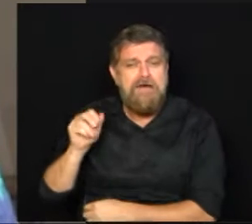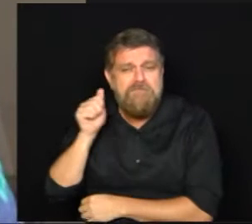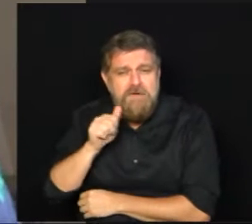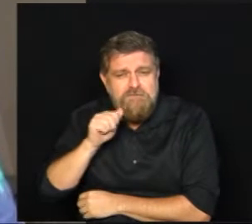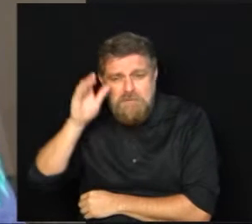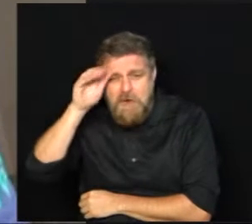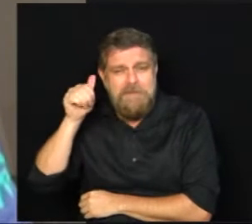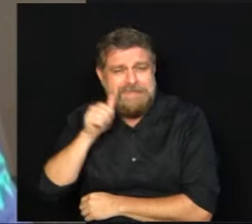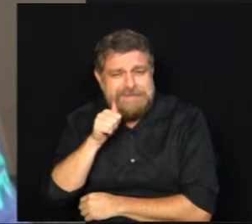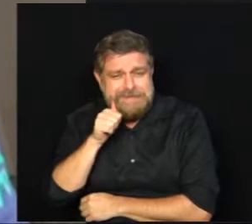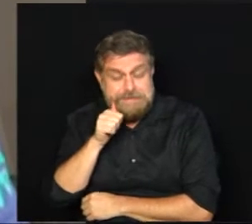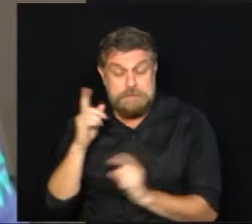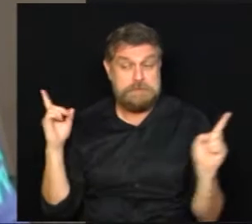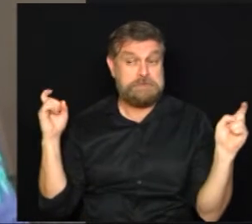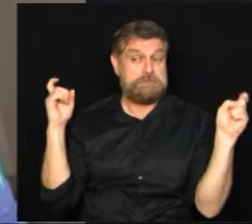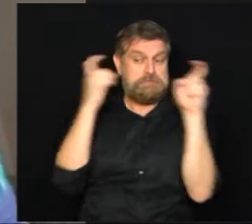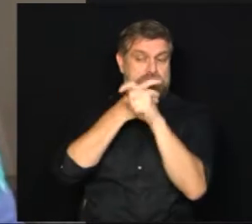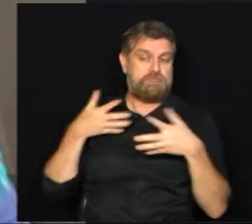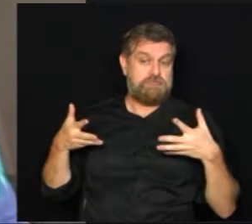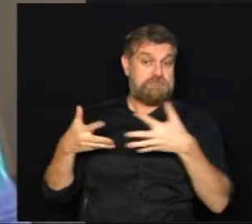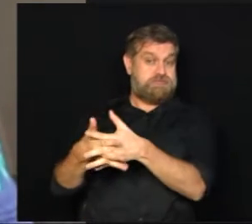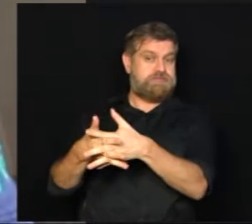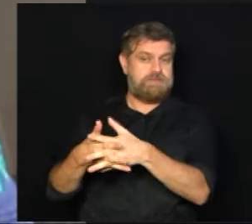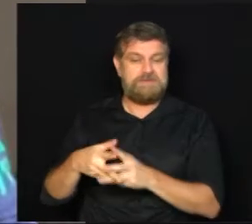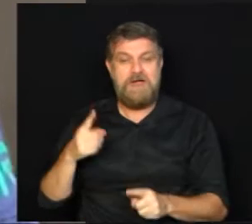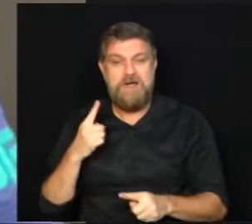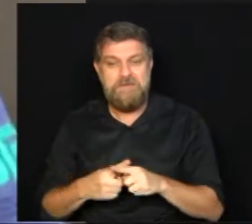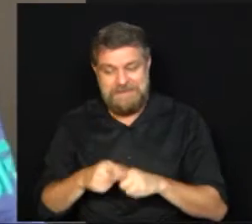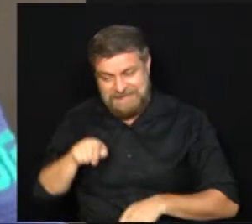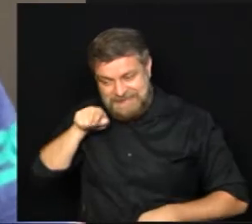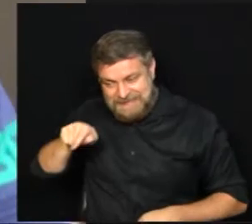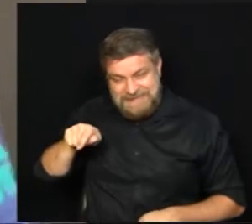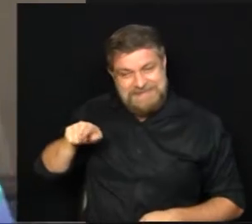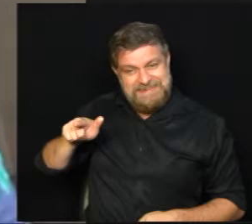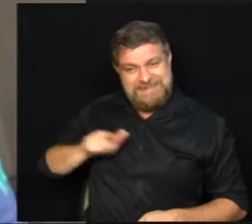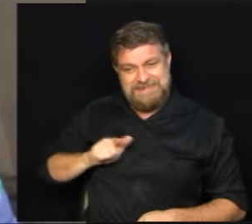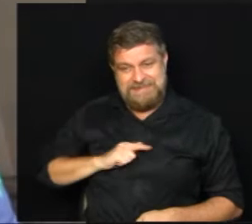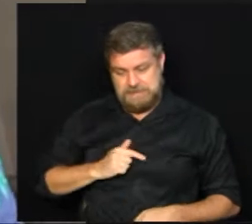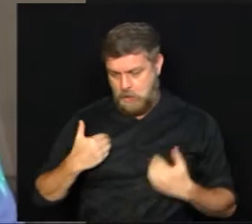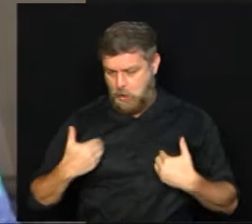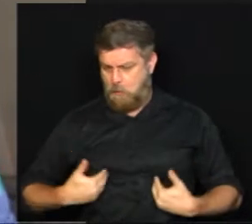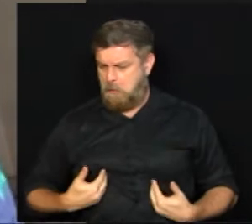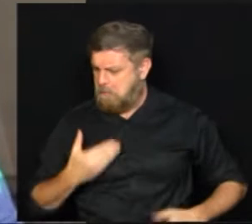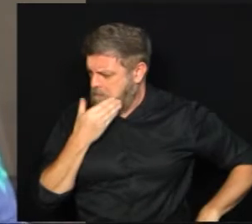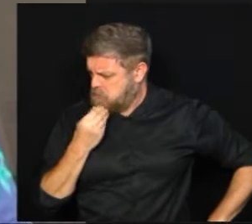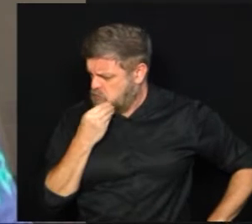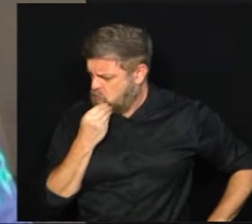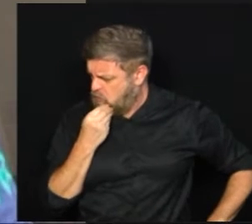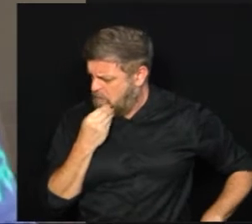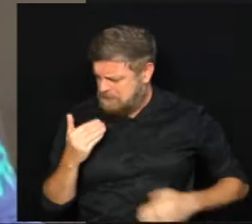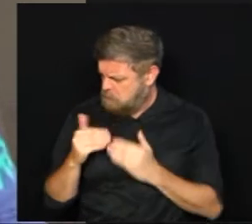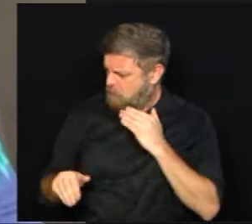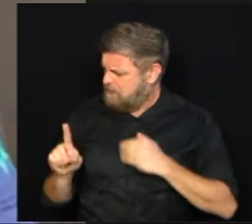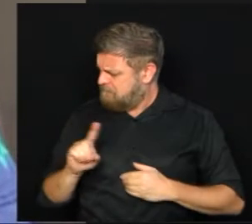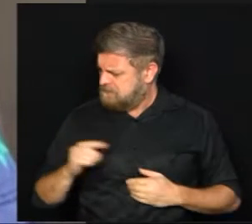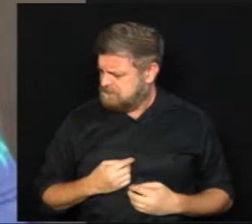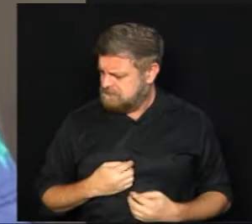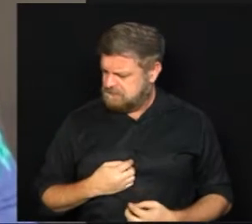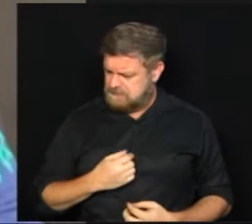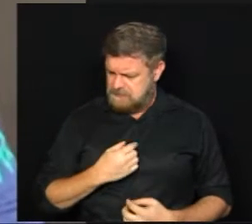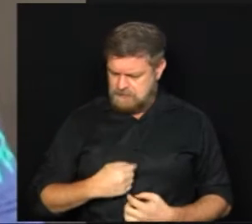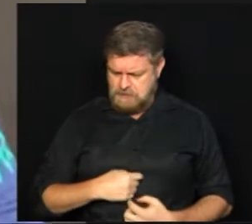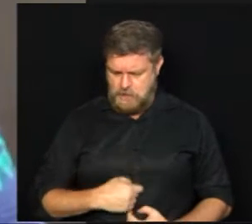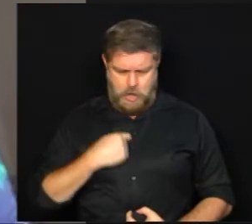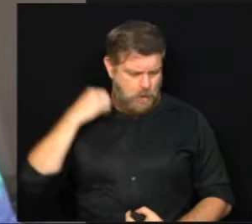tia, etc., foi um pouco mais complicado, porque realmente isso. Você vai ficar com o corpo de homem, você vai machucar sua coluna,